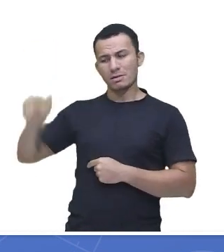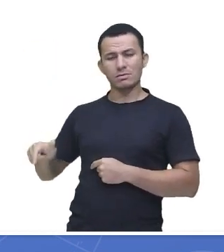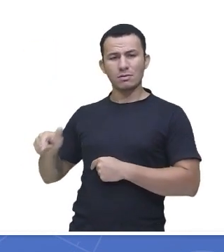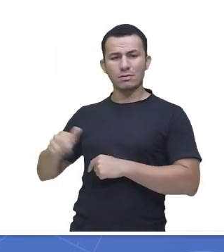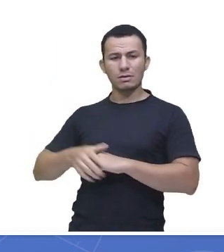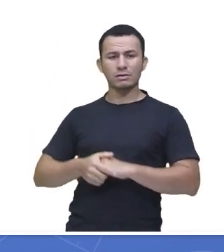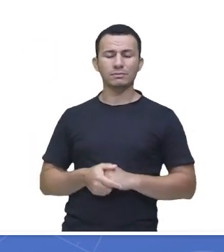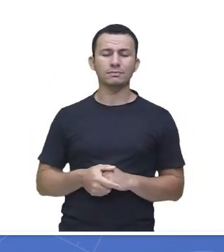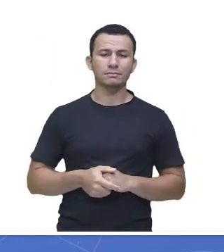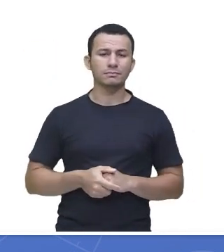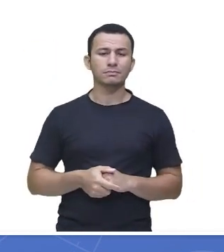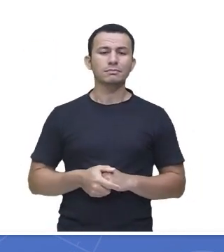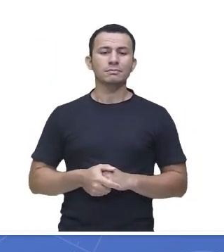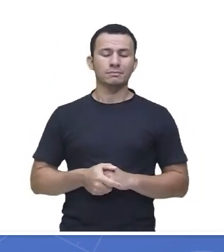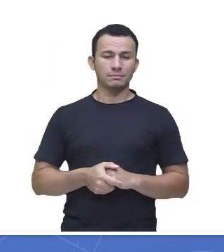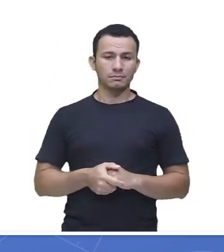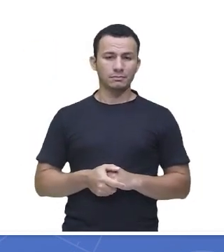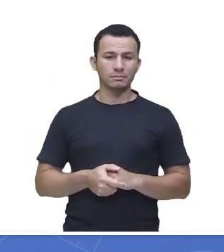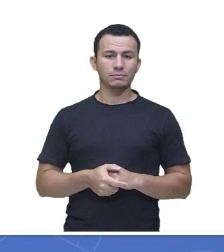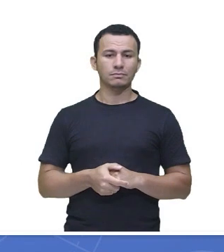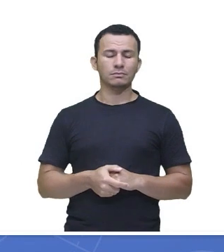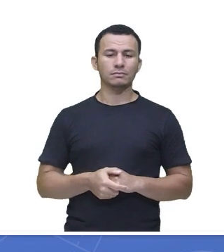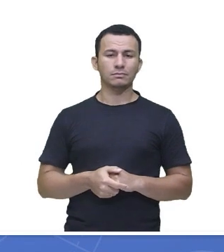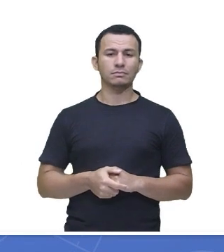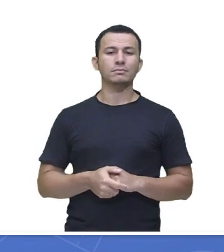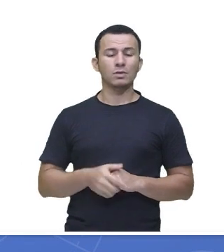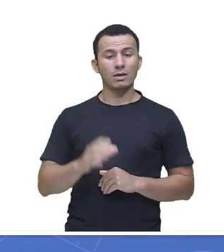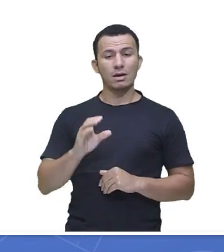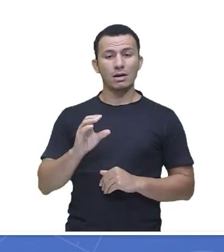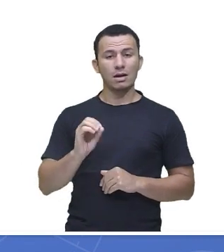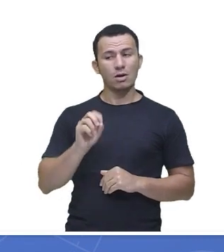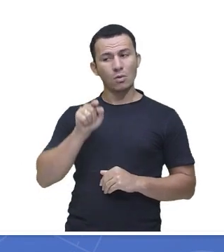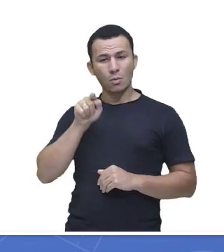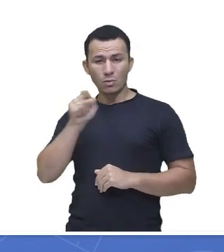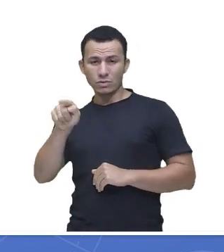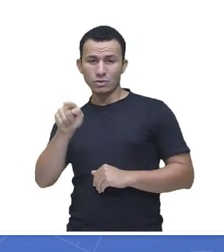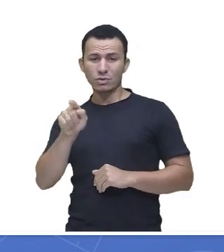opção, realmente, a gente vai com o contigo.